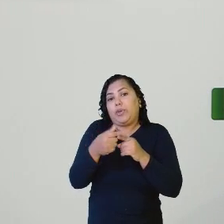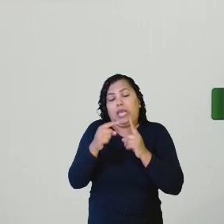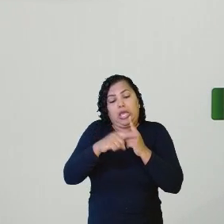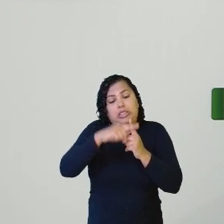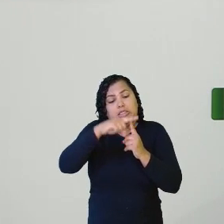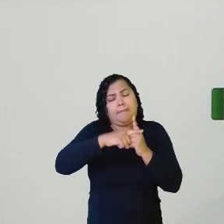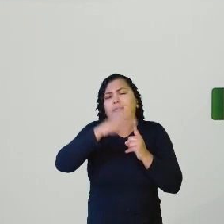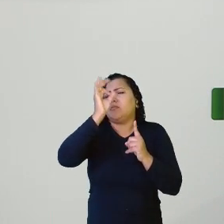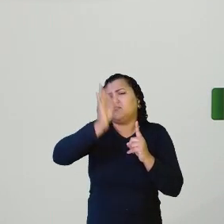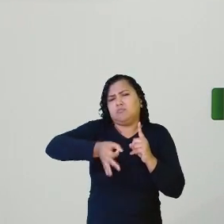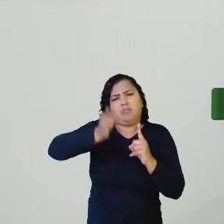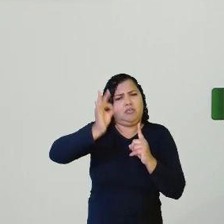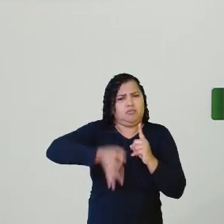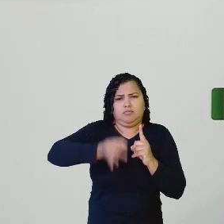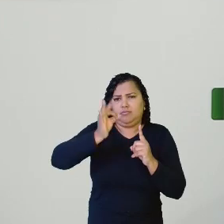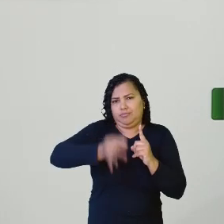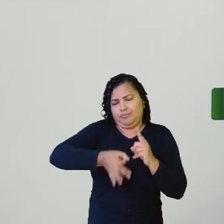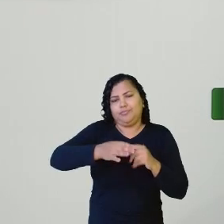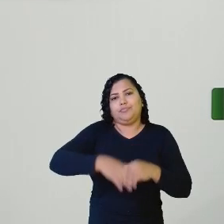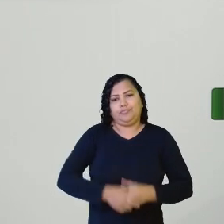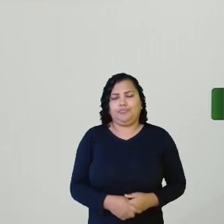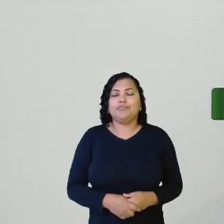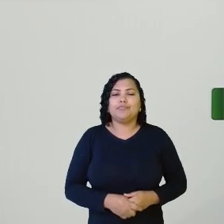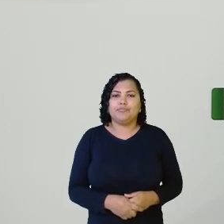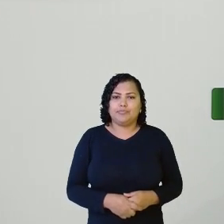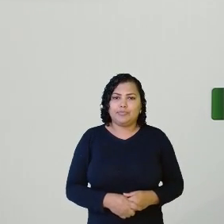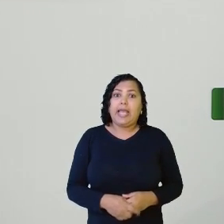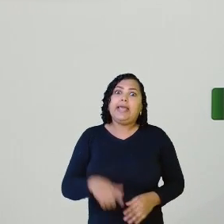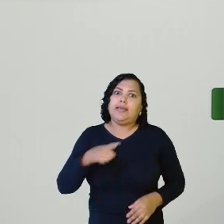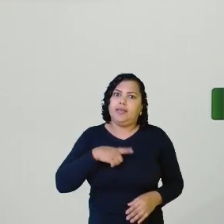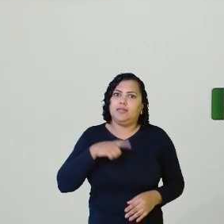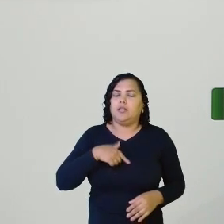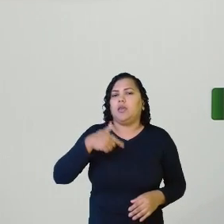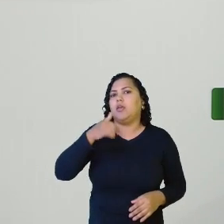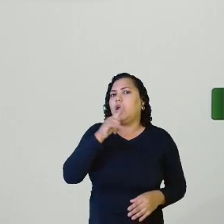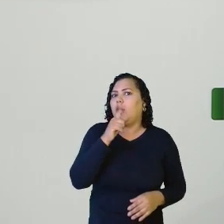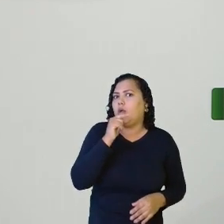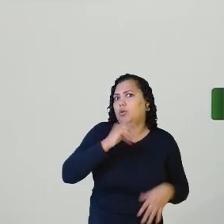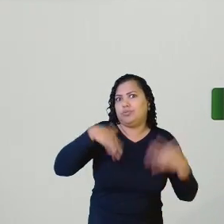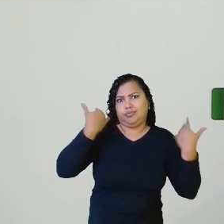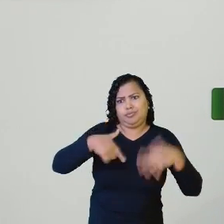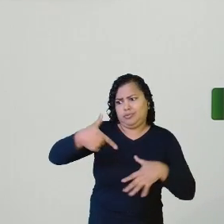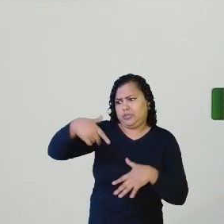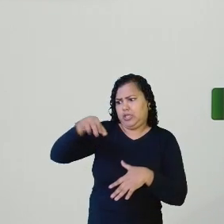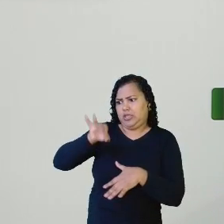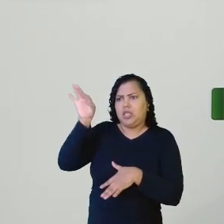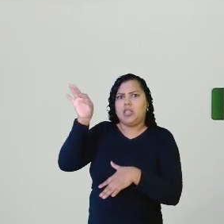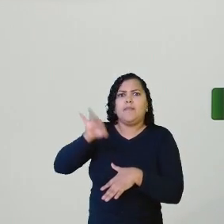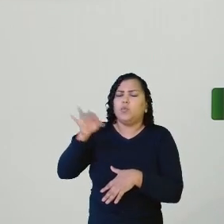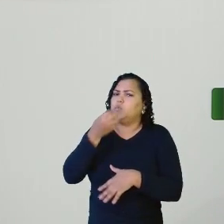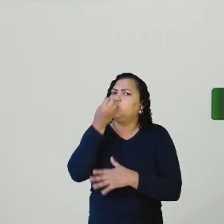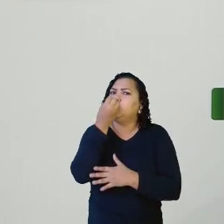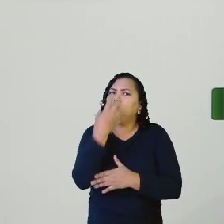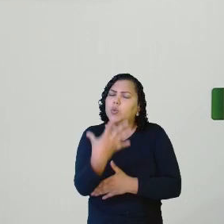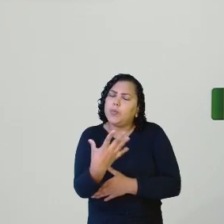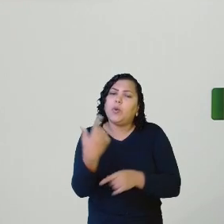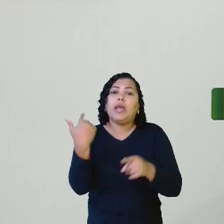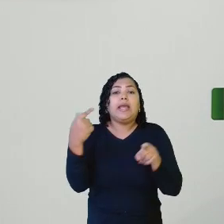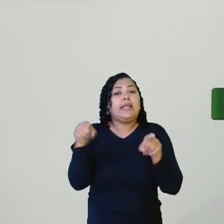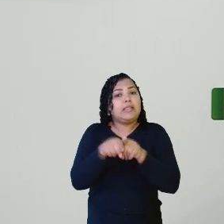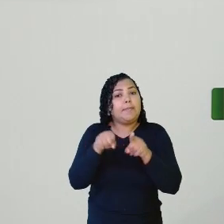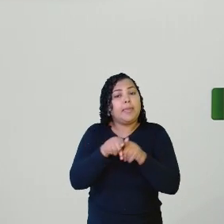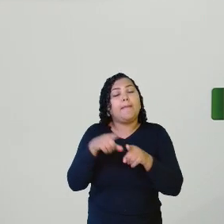quente, nem é tão frio. Além de ter bastante água no estado líquido em sua superfície e também porque ele